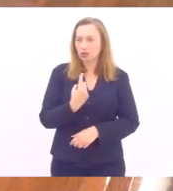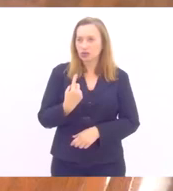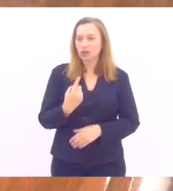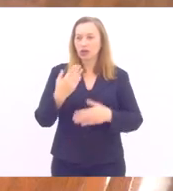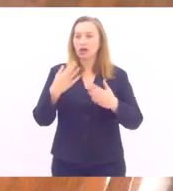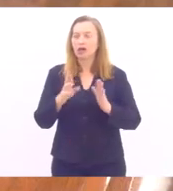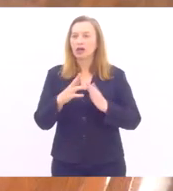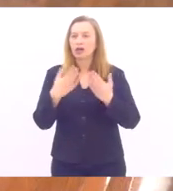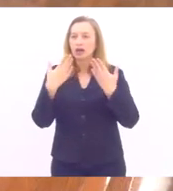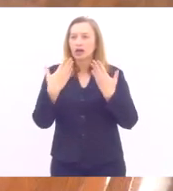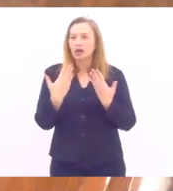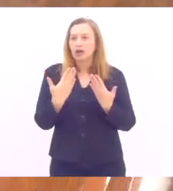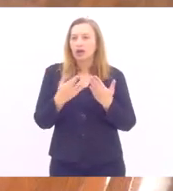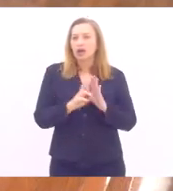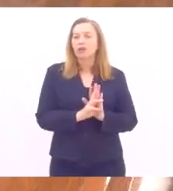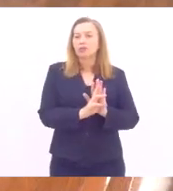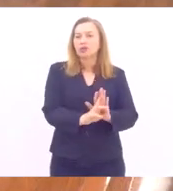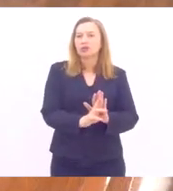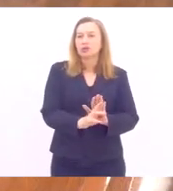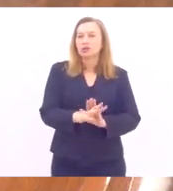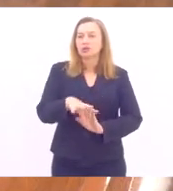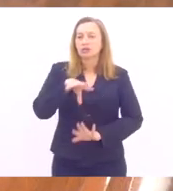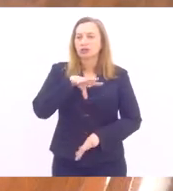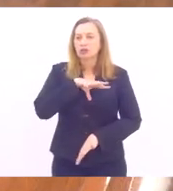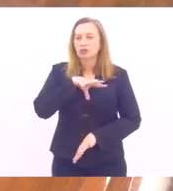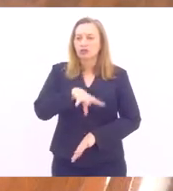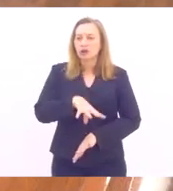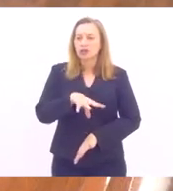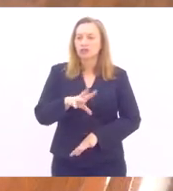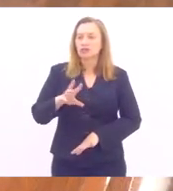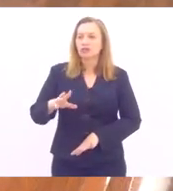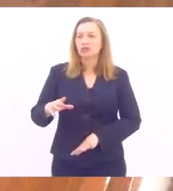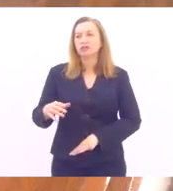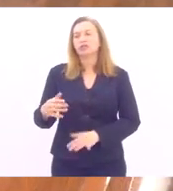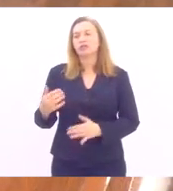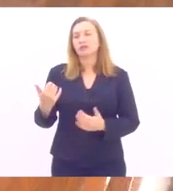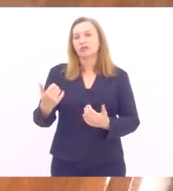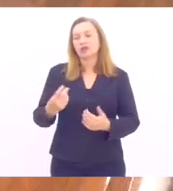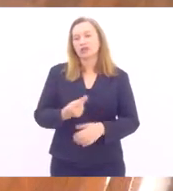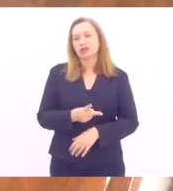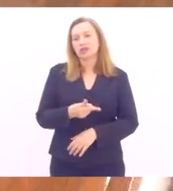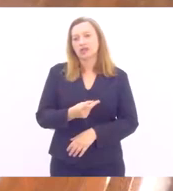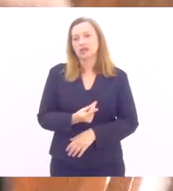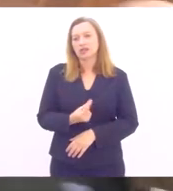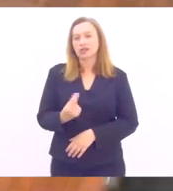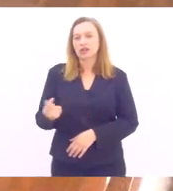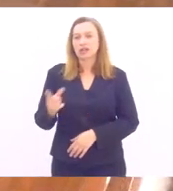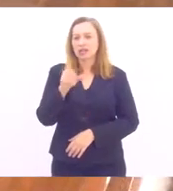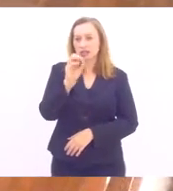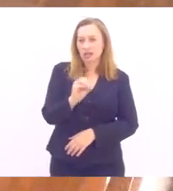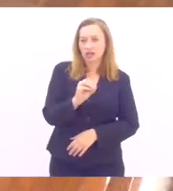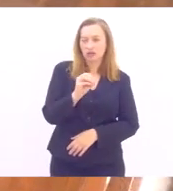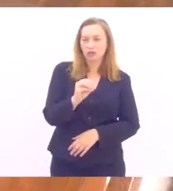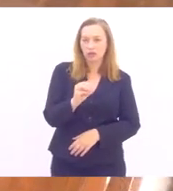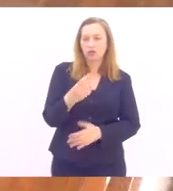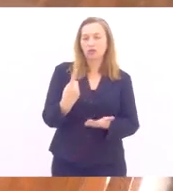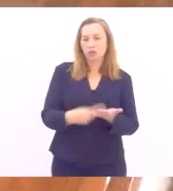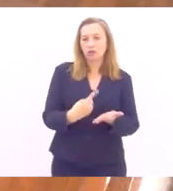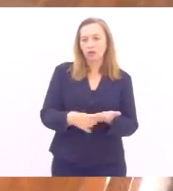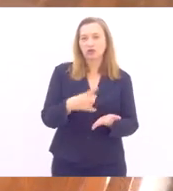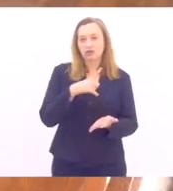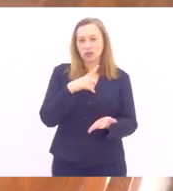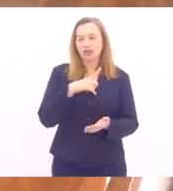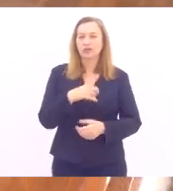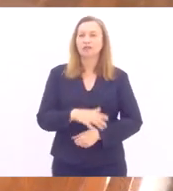que se ausentar, tem um compromisso já marcado anteriormente aqui